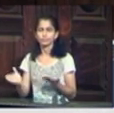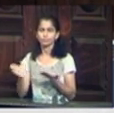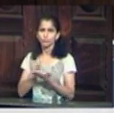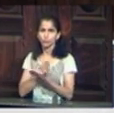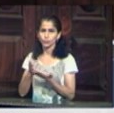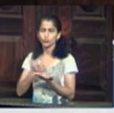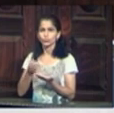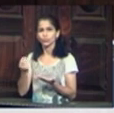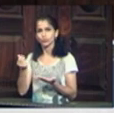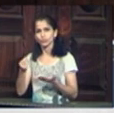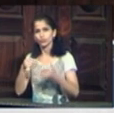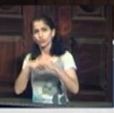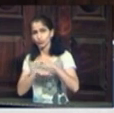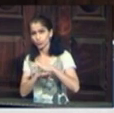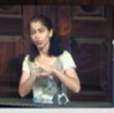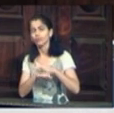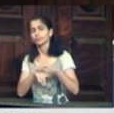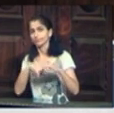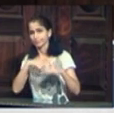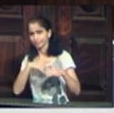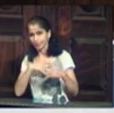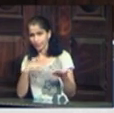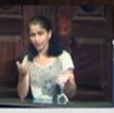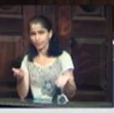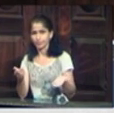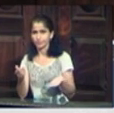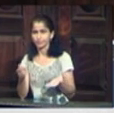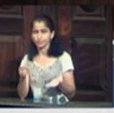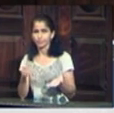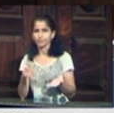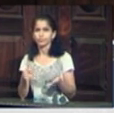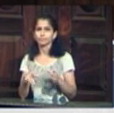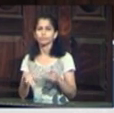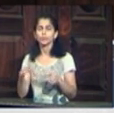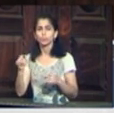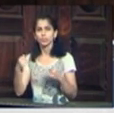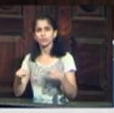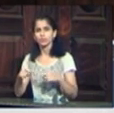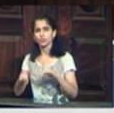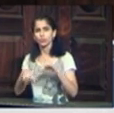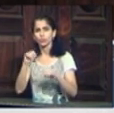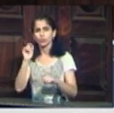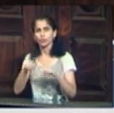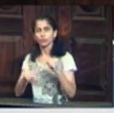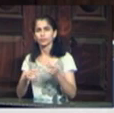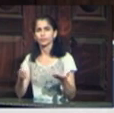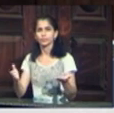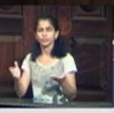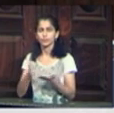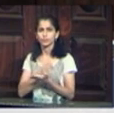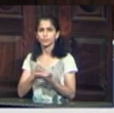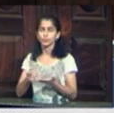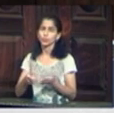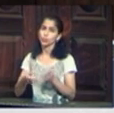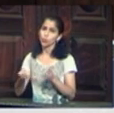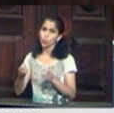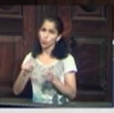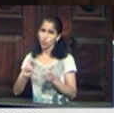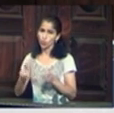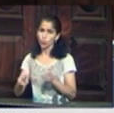fundos têm recurso. E nós precisamos escolher. Ou atrasa-se o pagamento